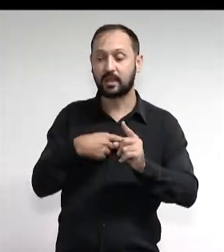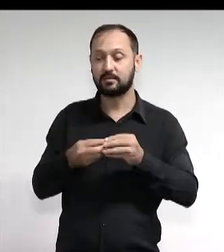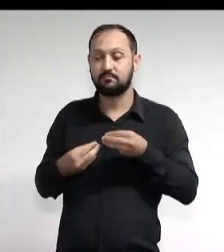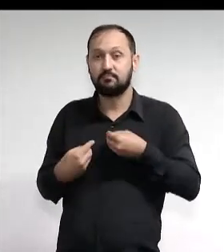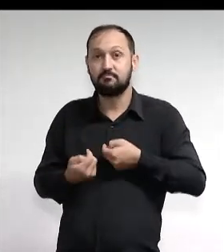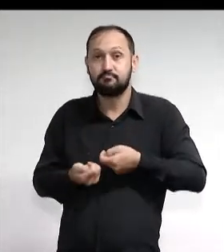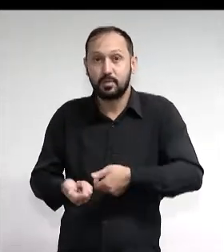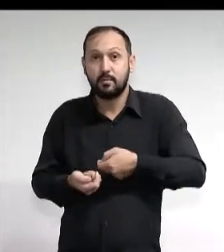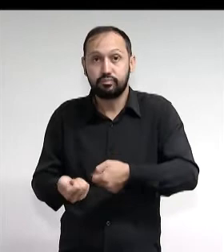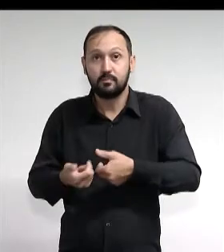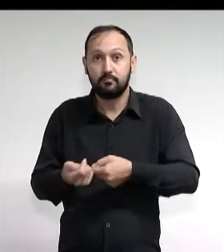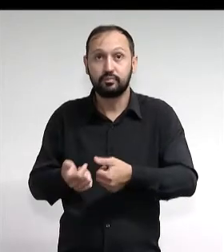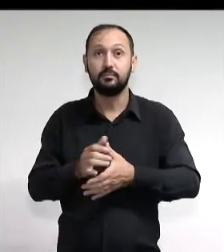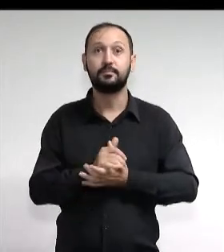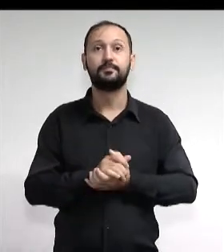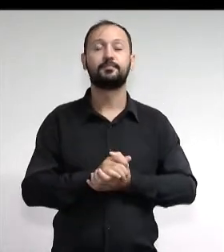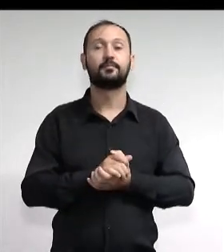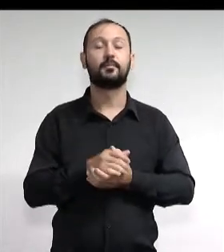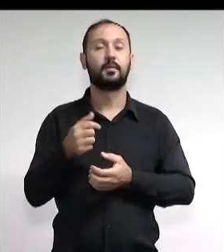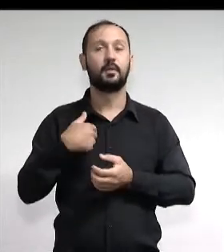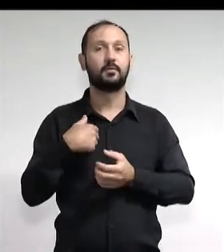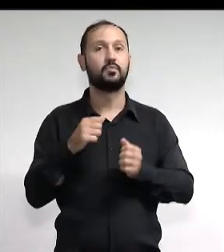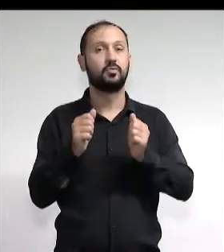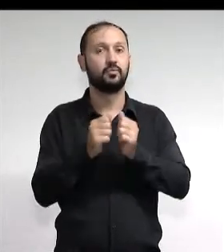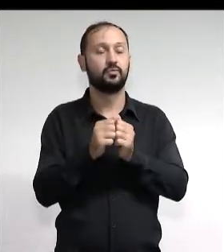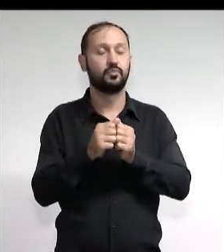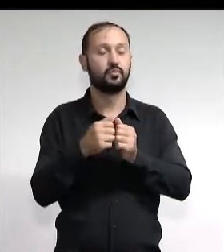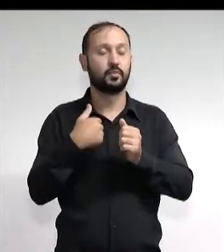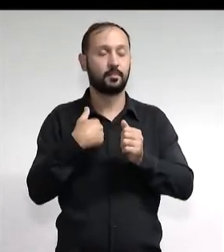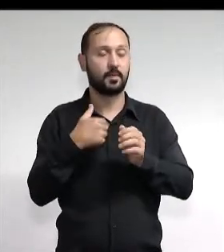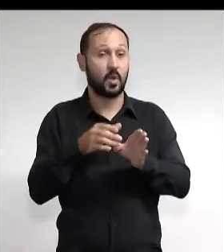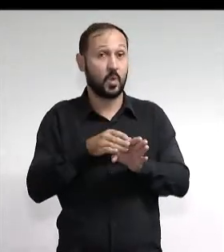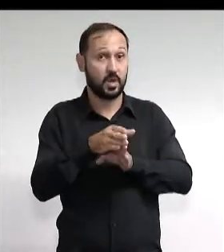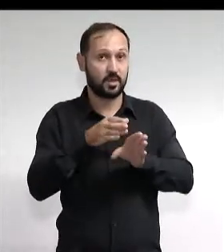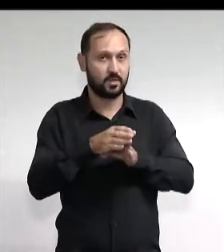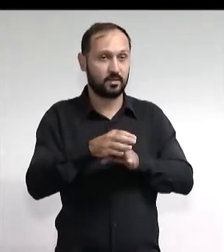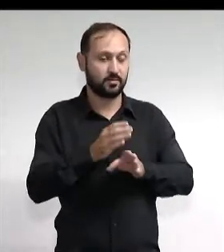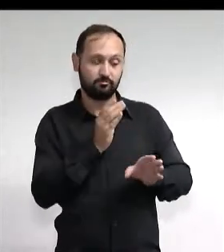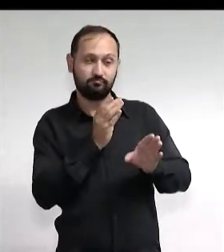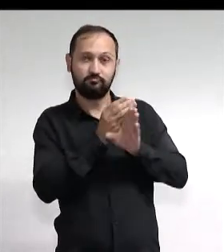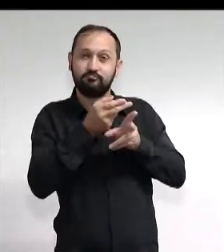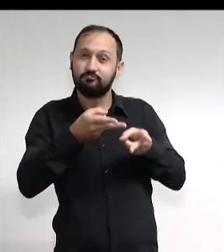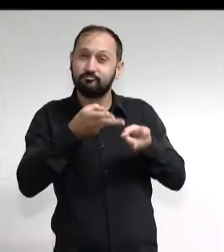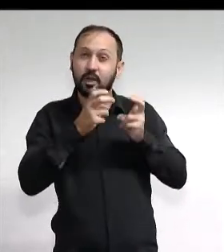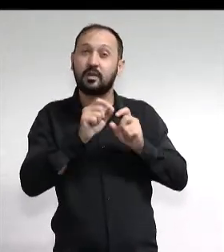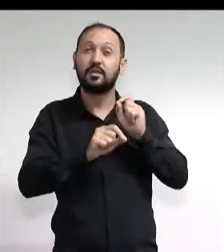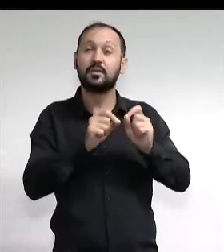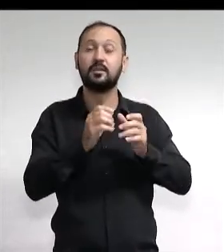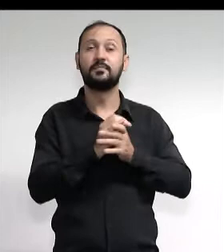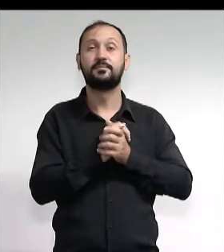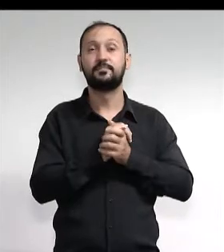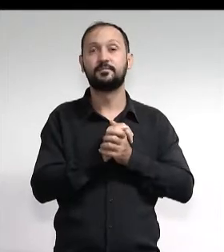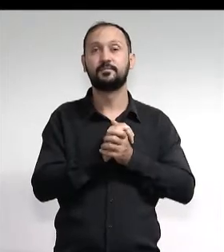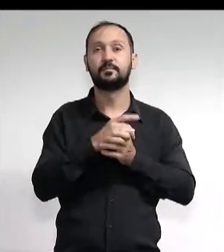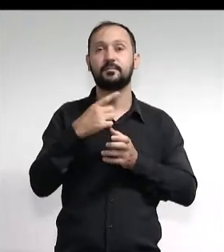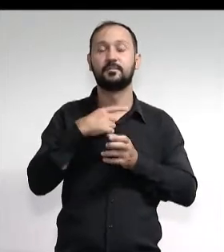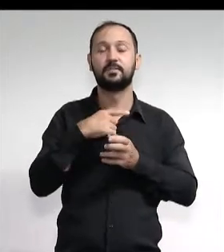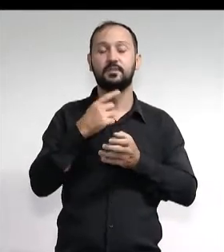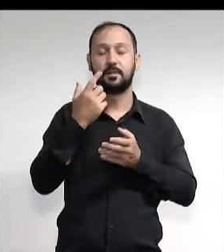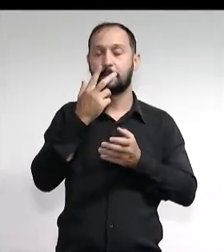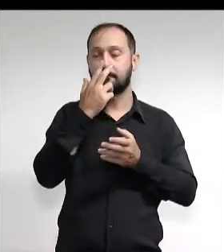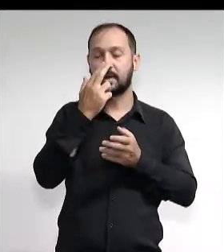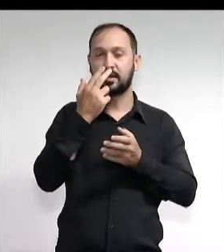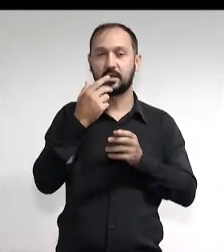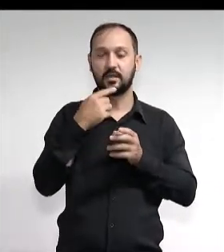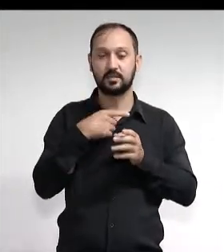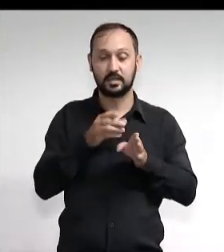mesmo. Então, eu percebi, né, junto com a minha orientadora, que havia